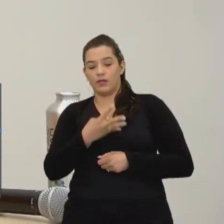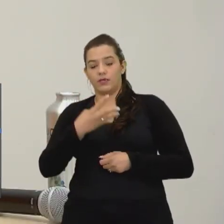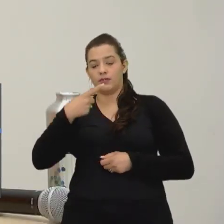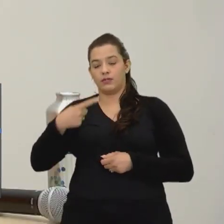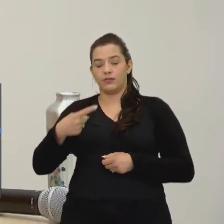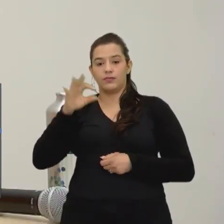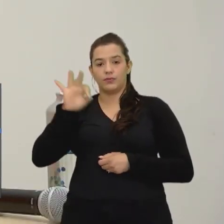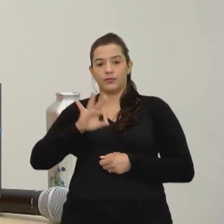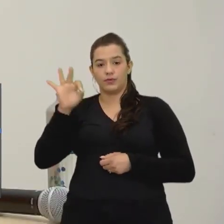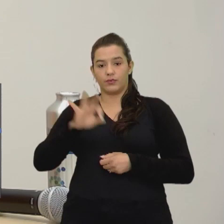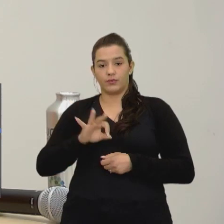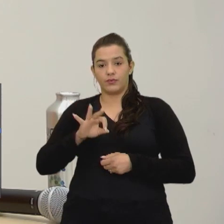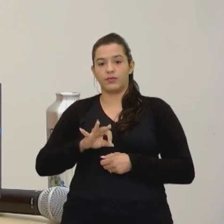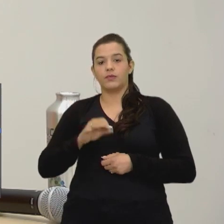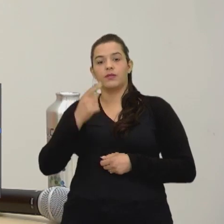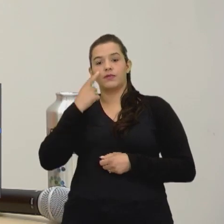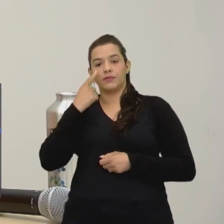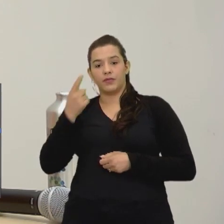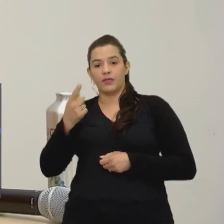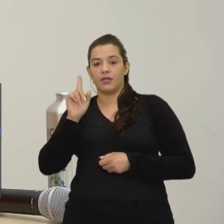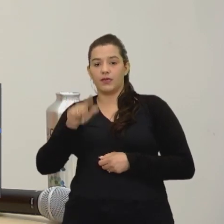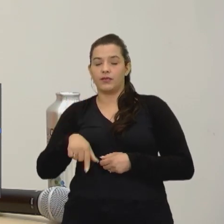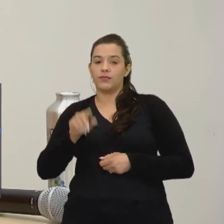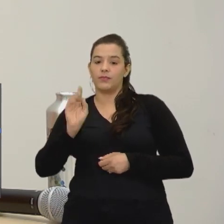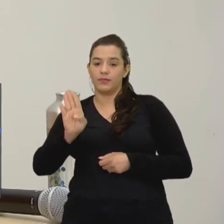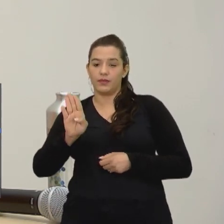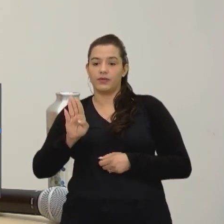41% zona temperada. E